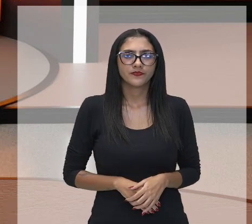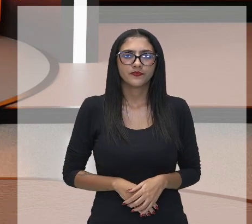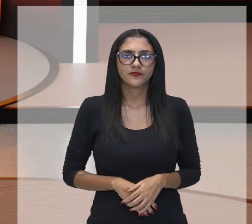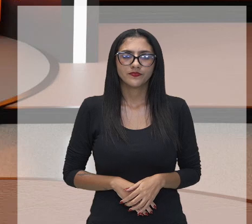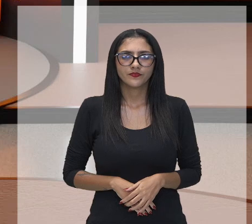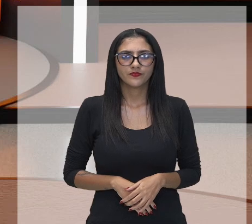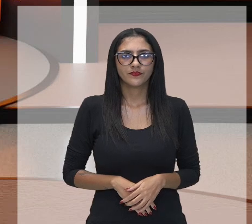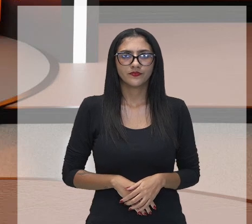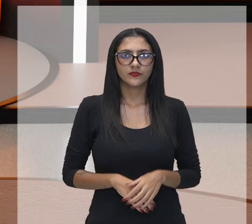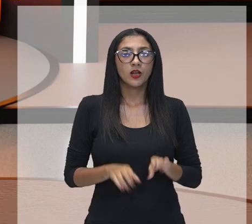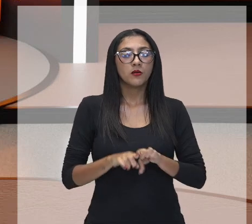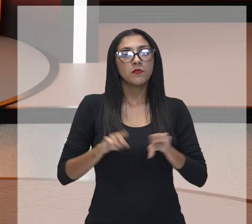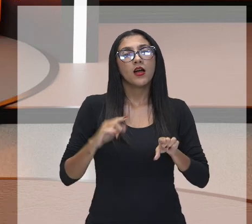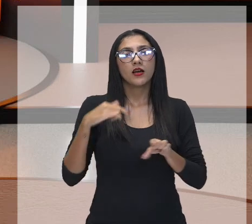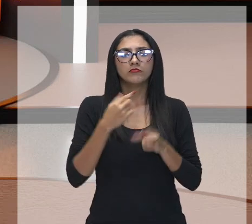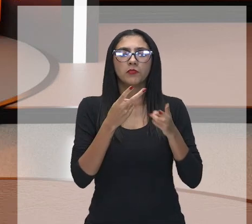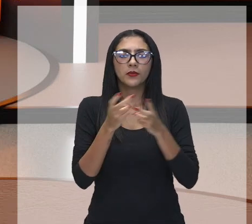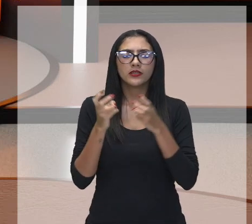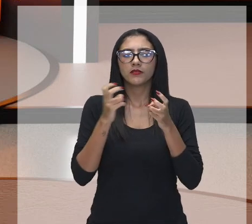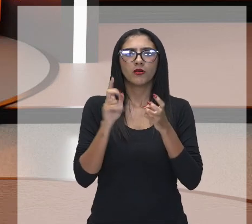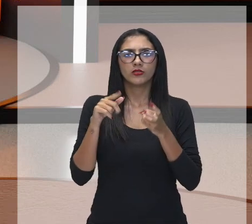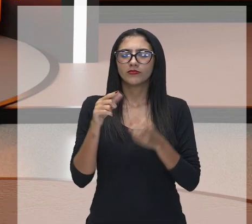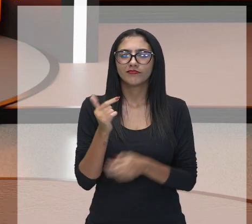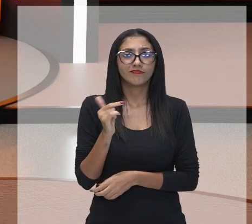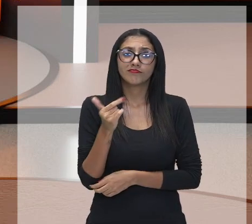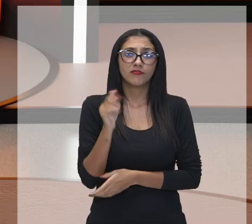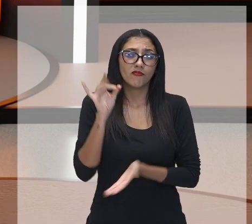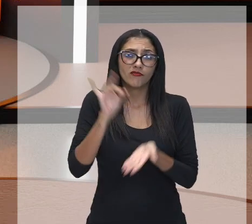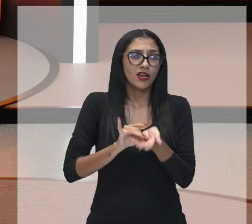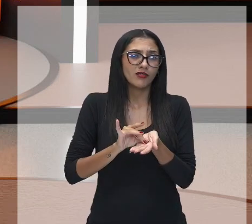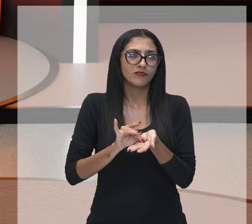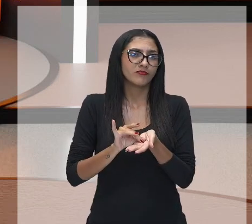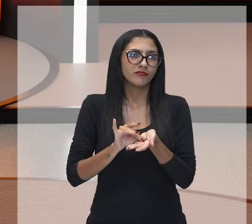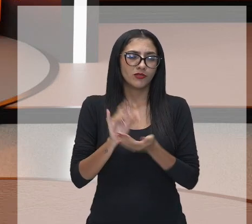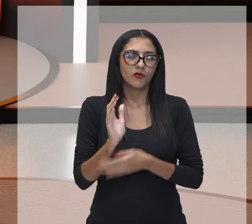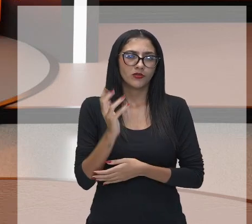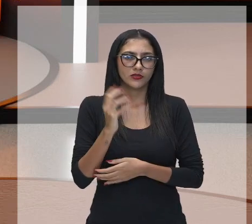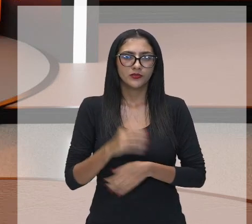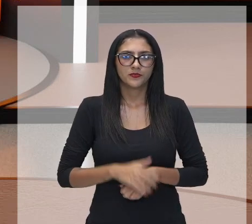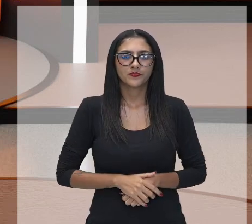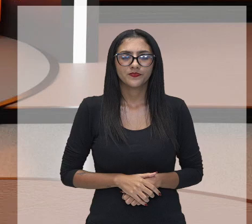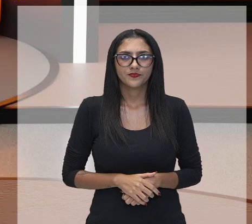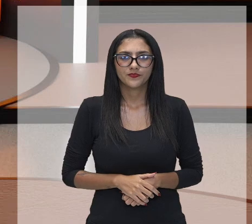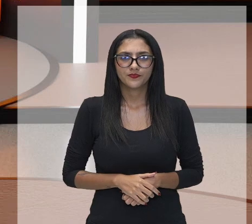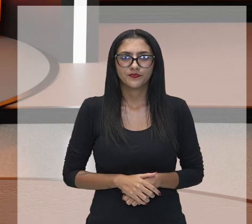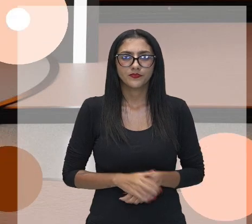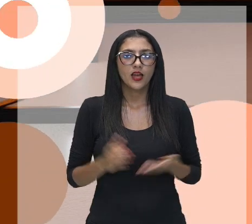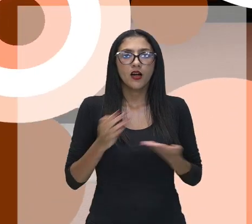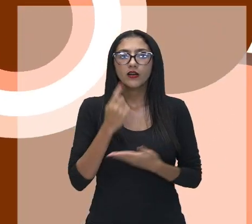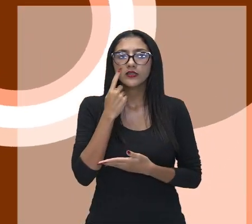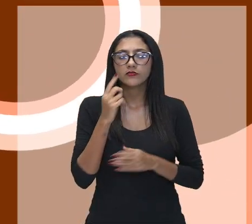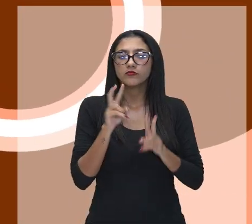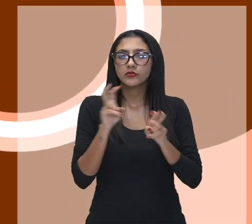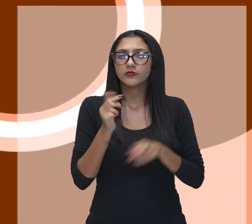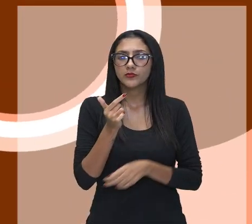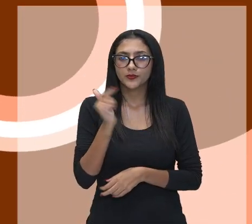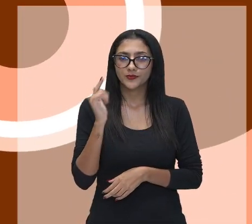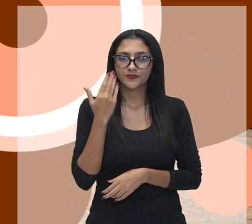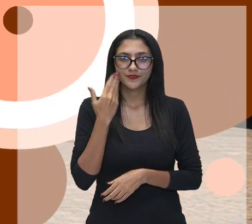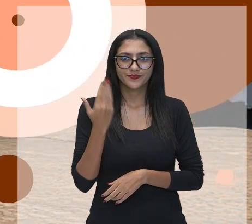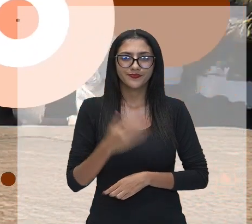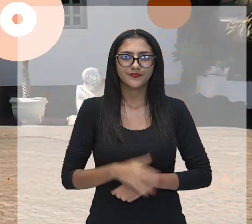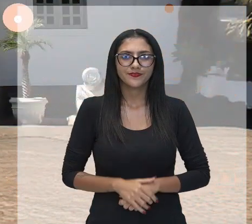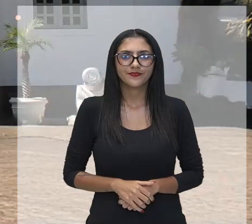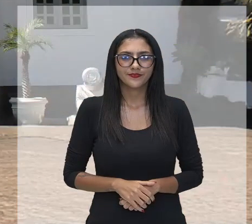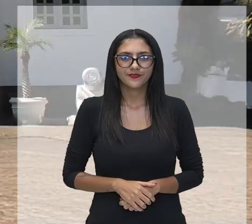observar, né, que isso não vai acontecer de fato. E agora vamos entrar um pouquinho no Forte de Copacabana. Observem só.